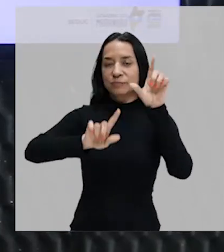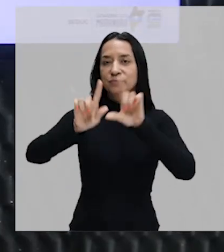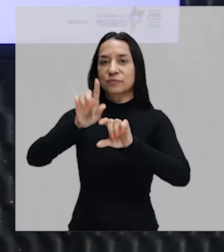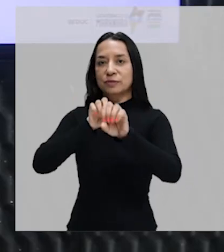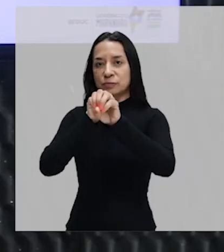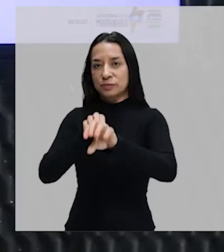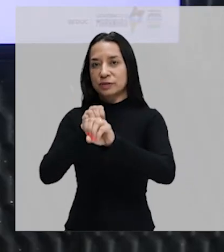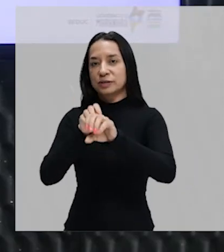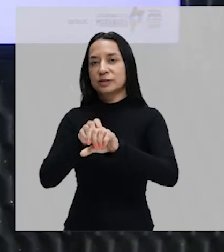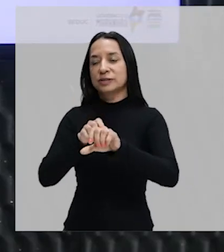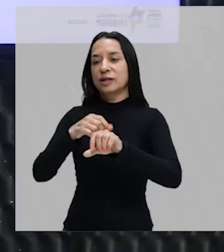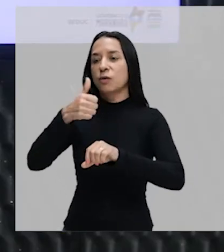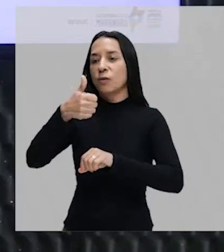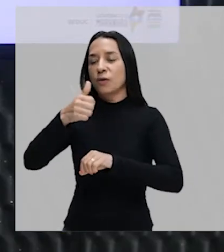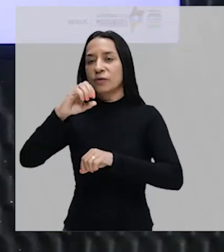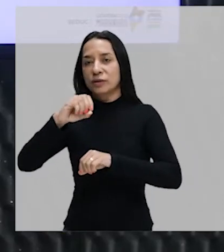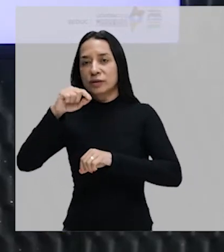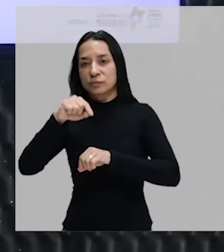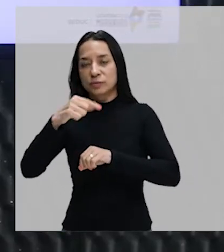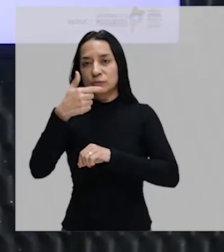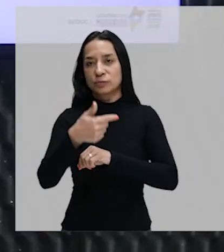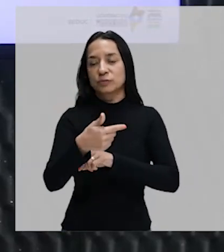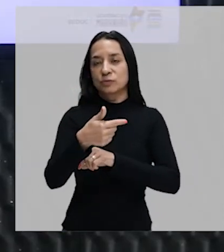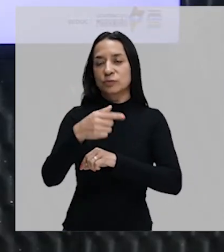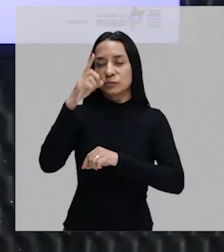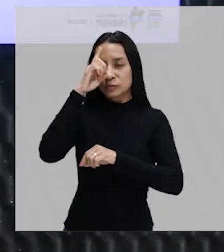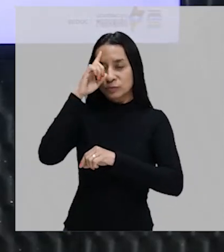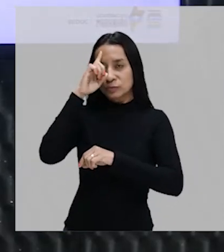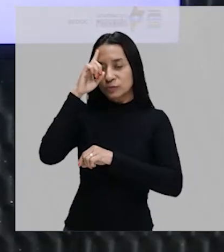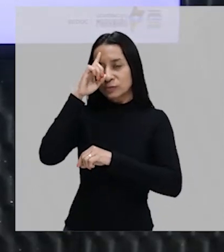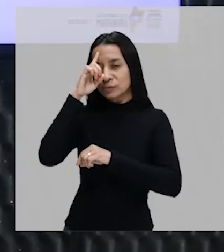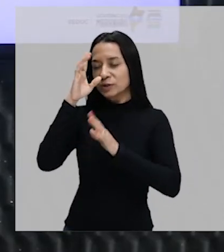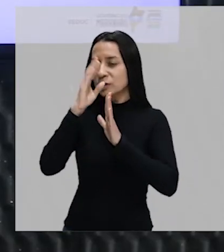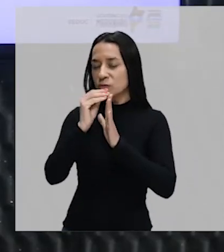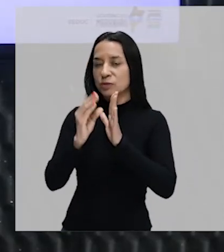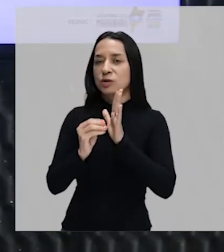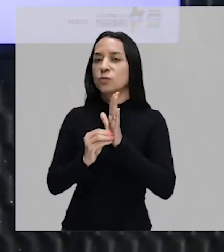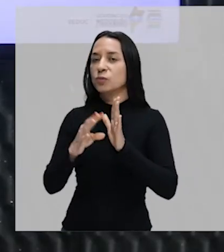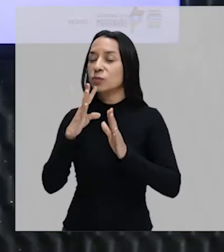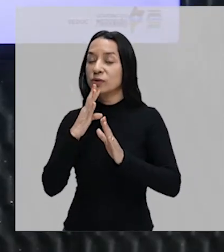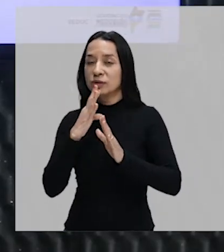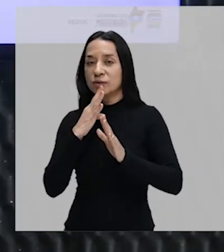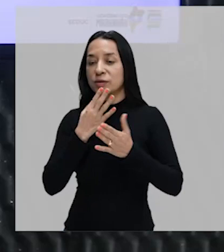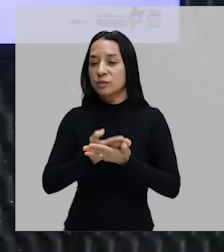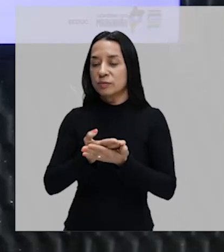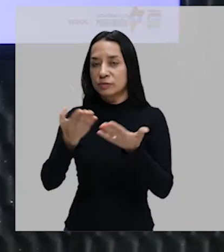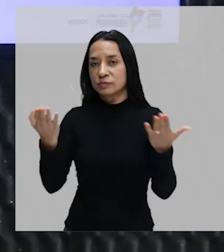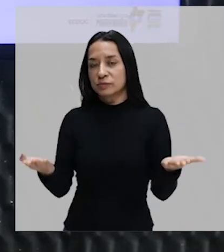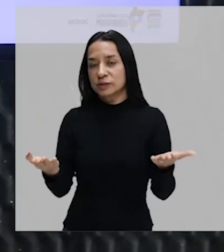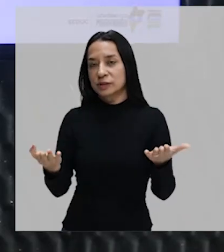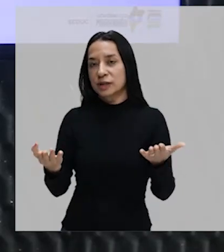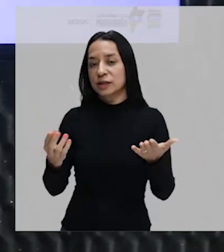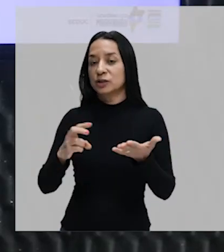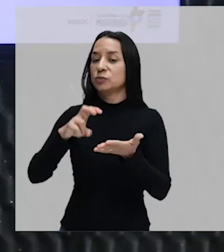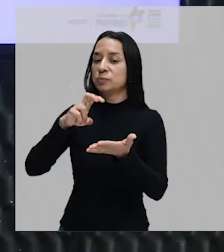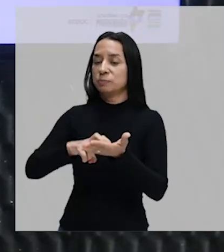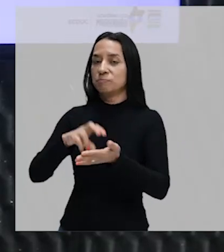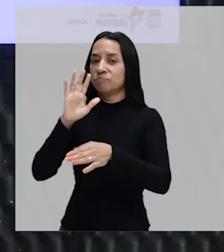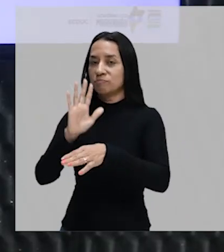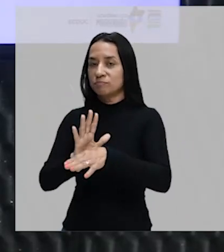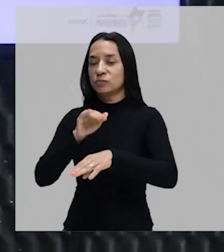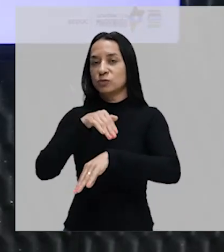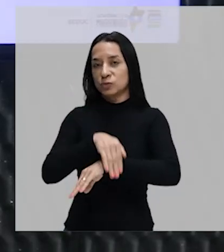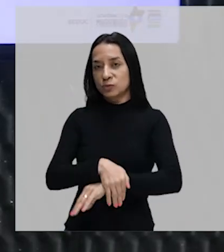Educação, canal 10.2, todo dia, muito conteúdo, conhecimento para vocês, nos 3 turnos. Então,